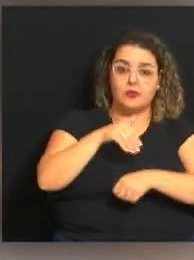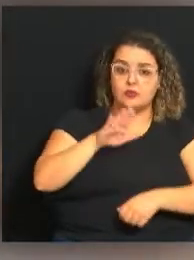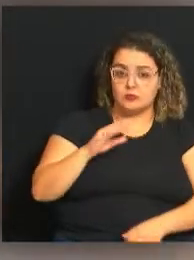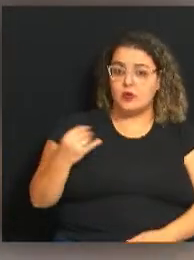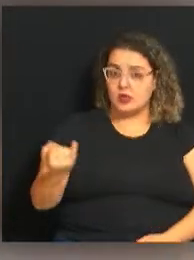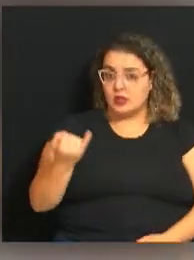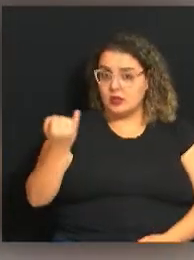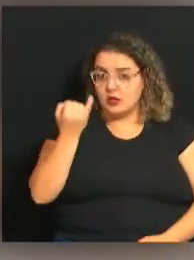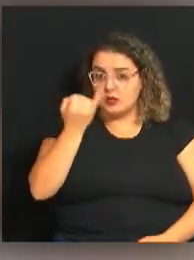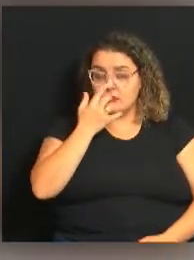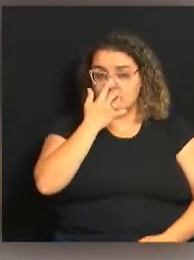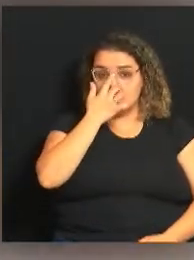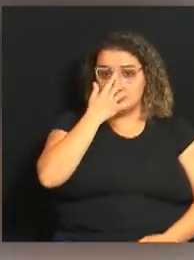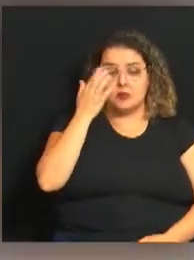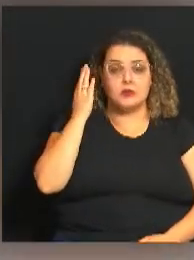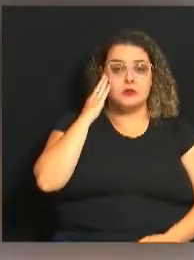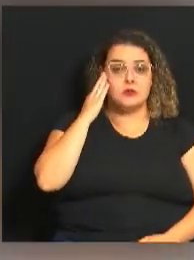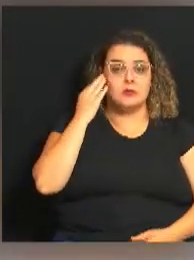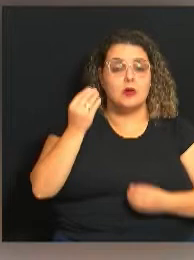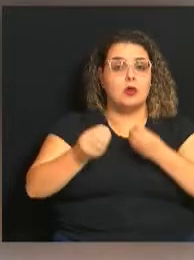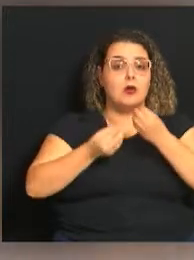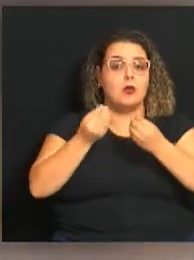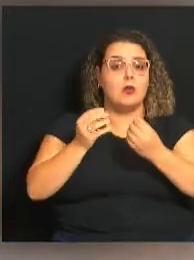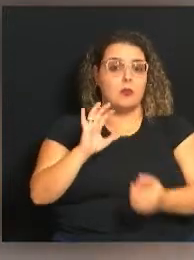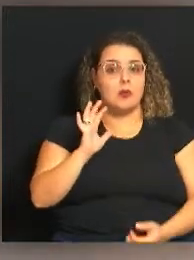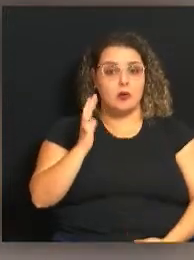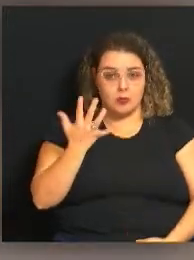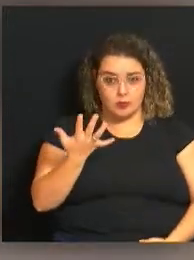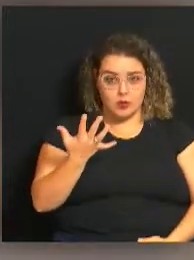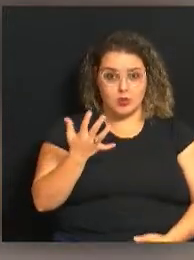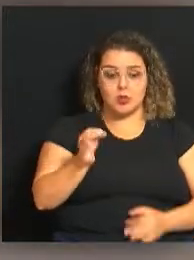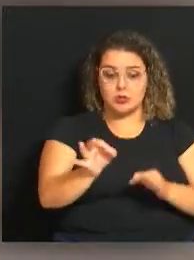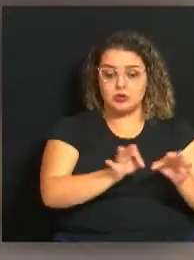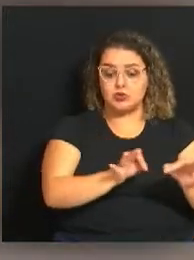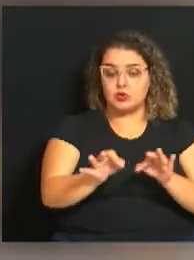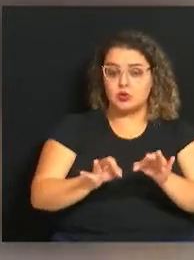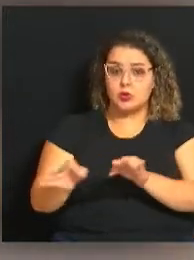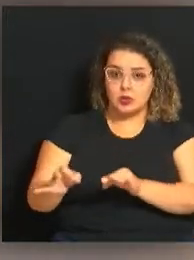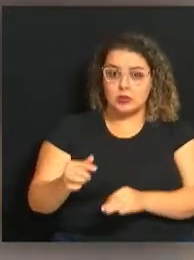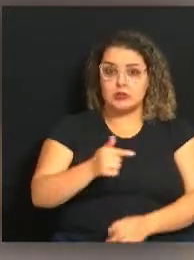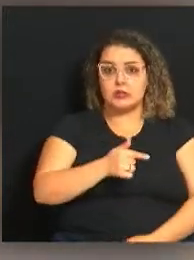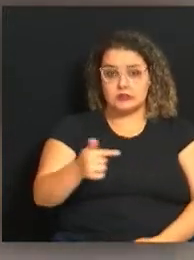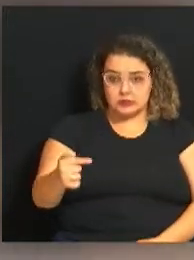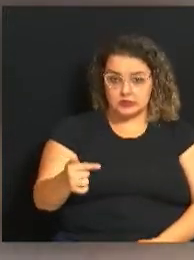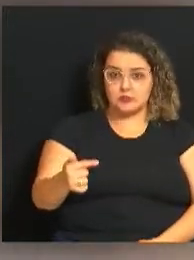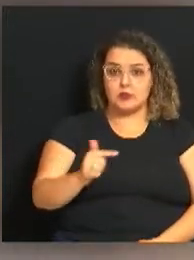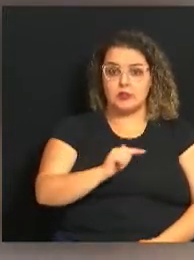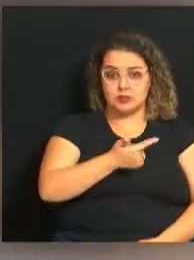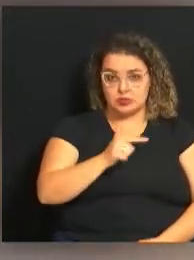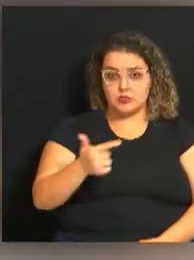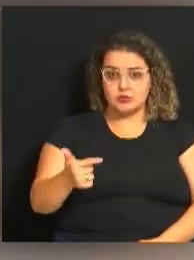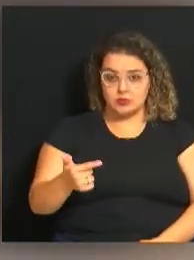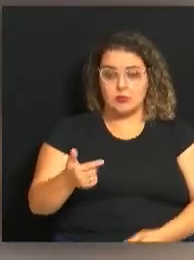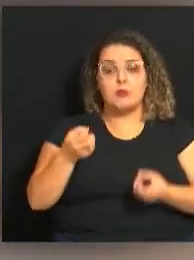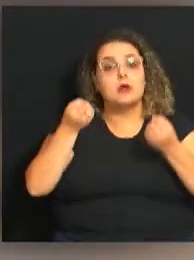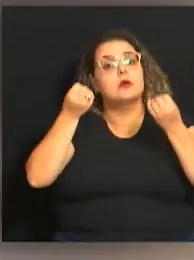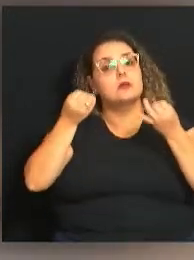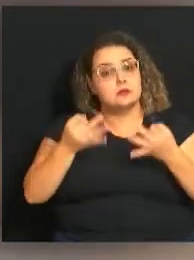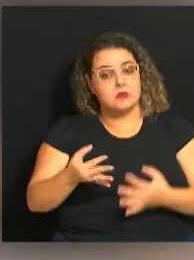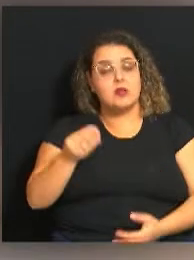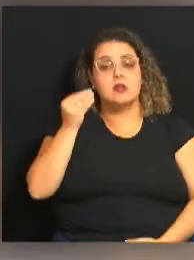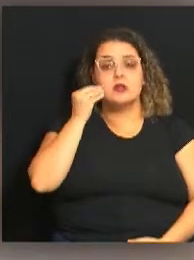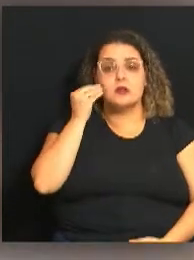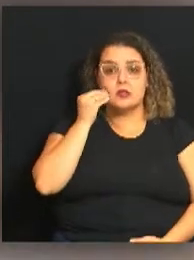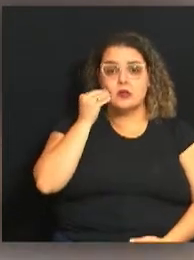importante a gente saber como que foi essa organização da Semana de 22, para, inclusive, justificar e tentar